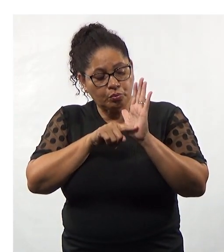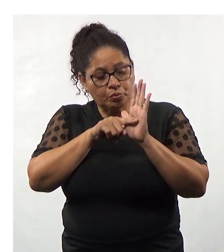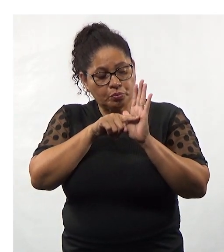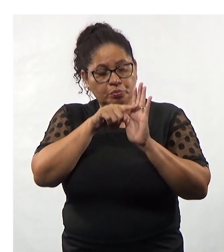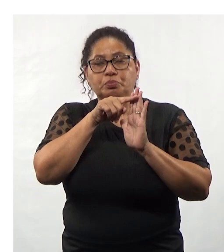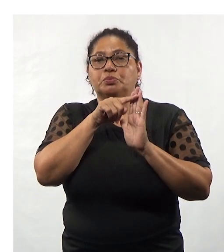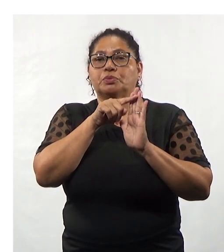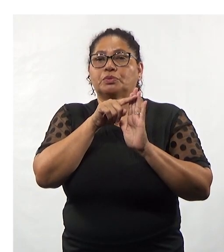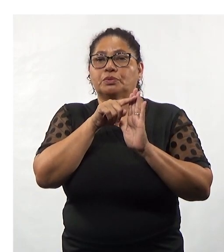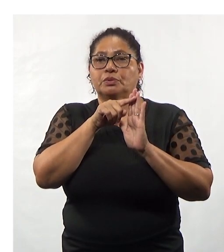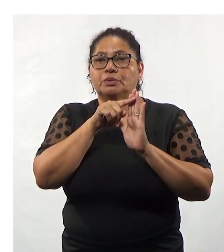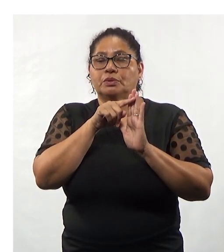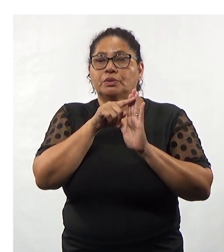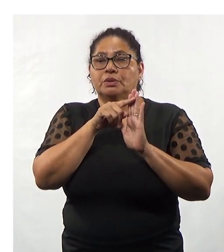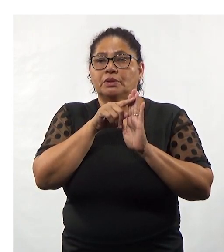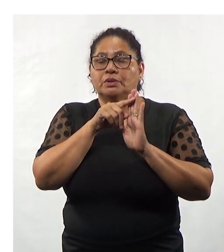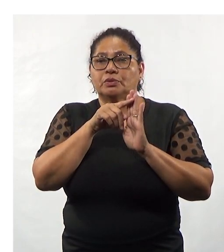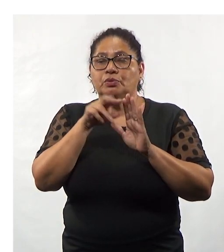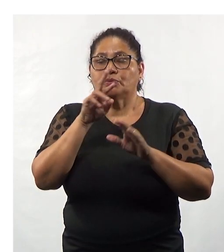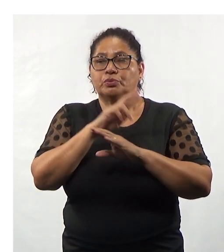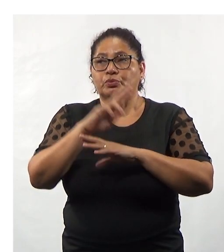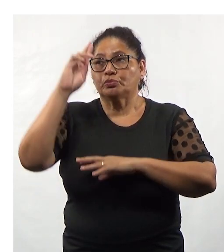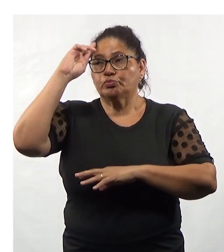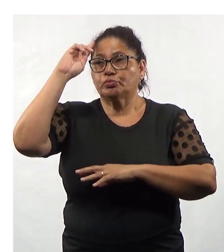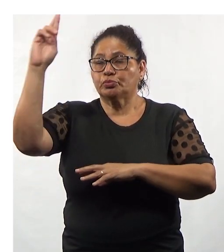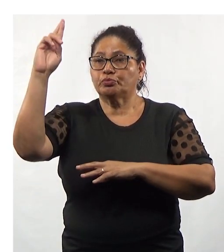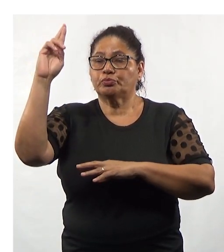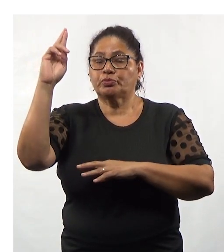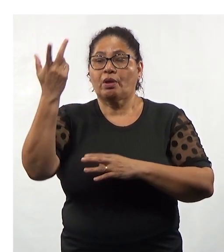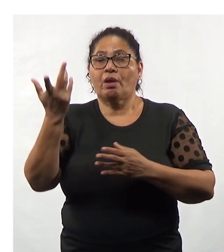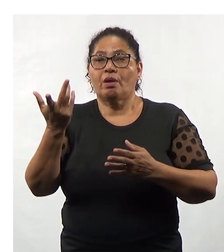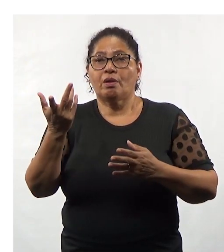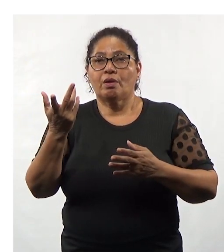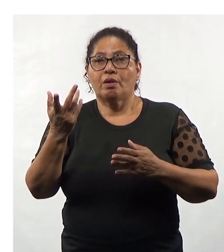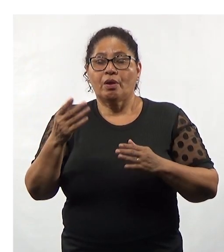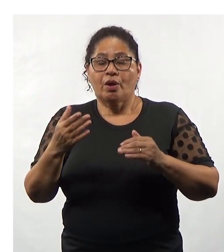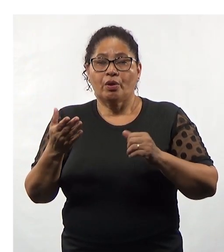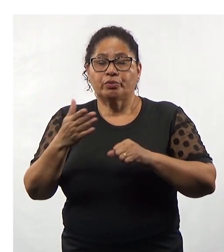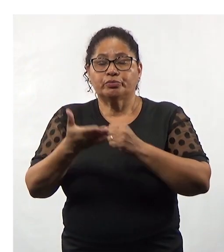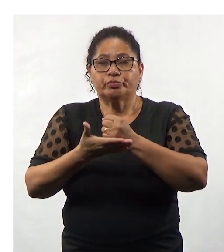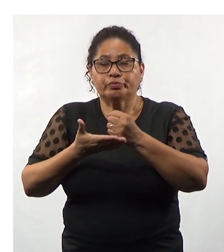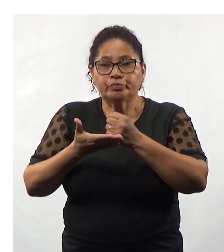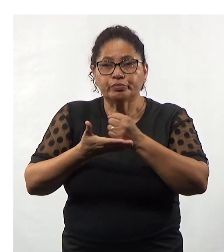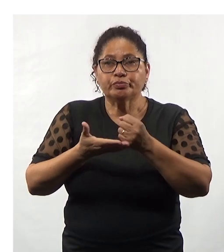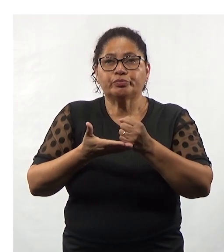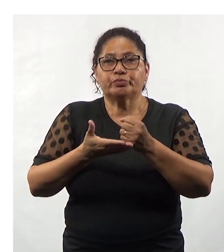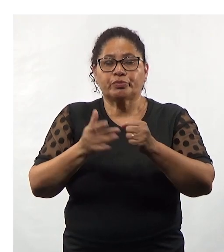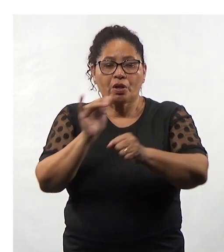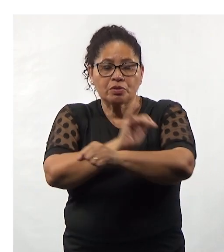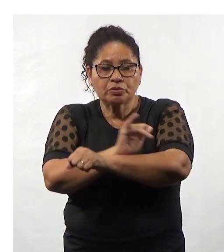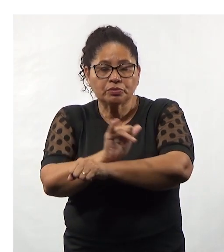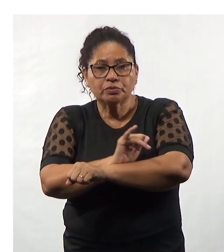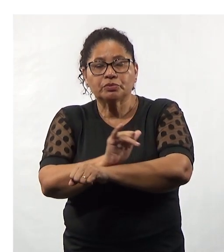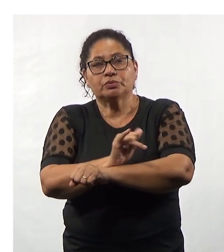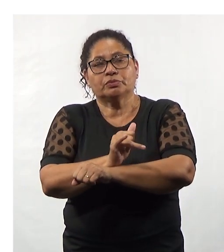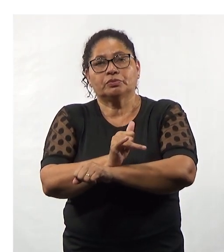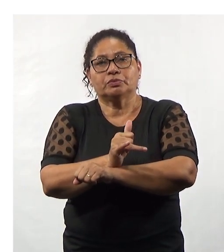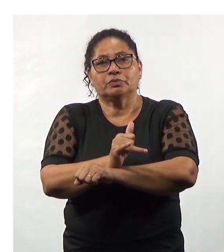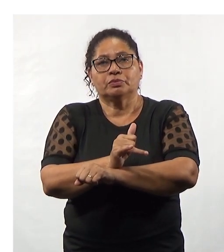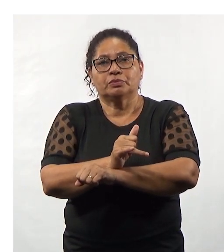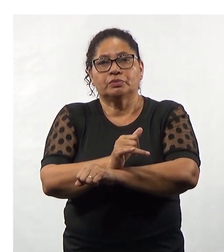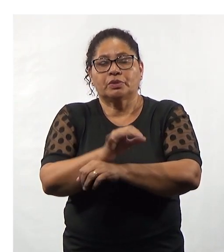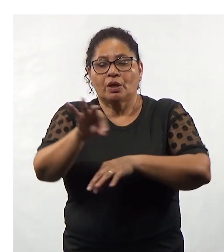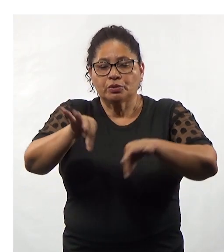ou da diretoria, ou do nível estratégico para